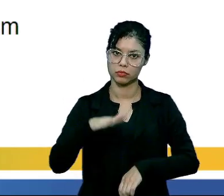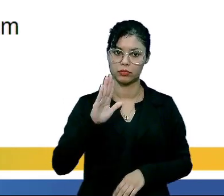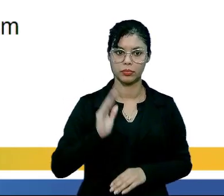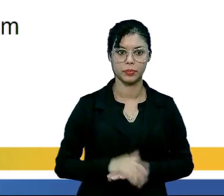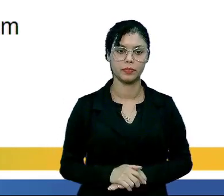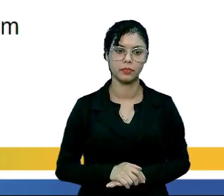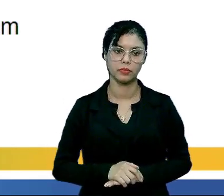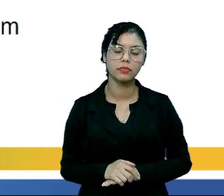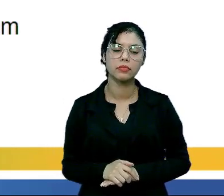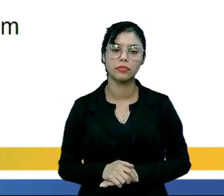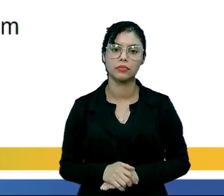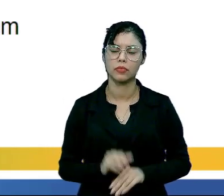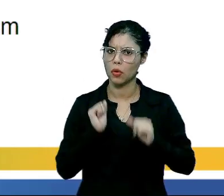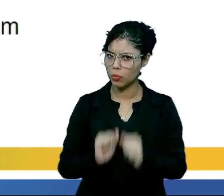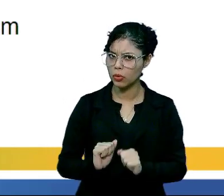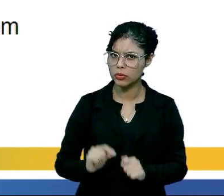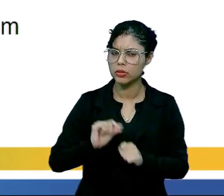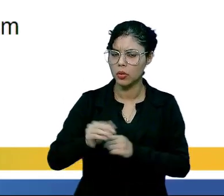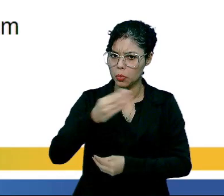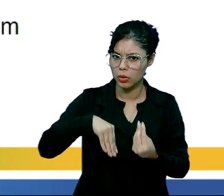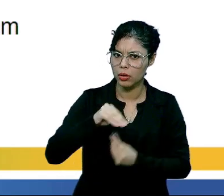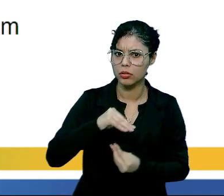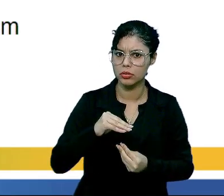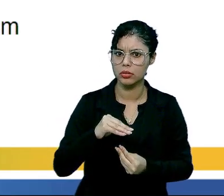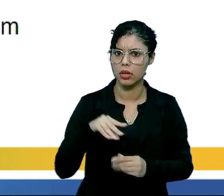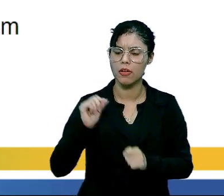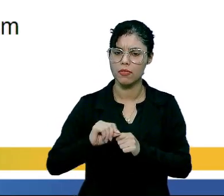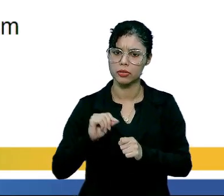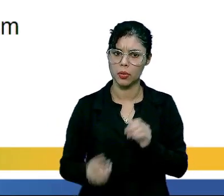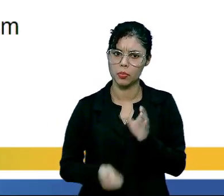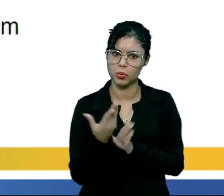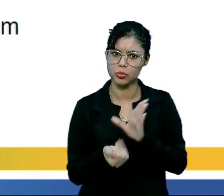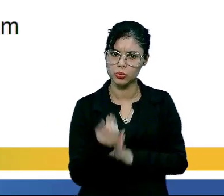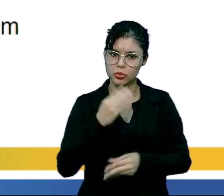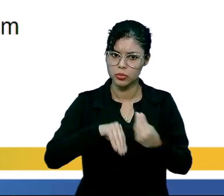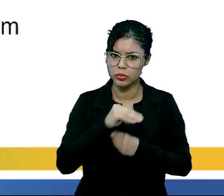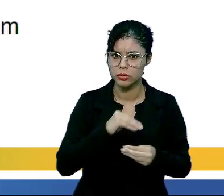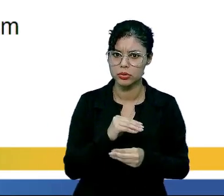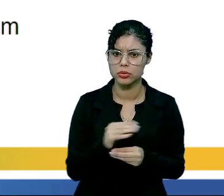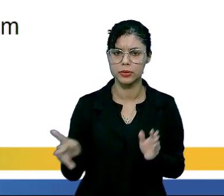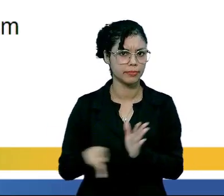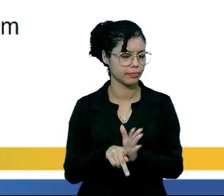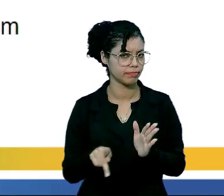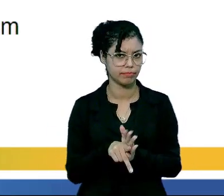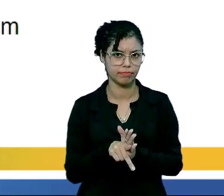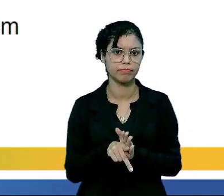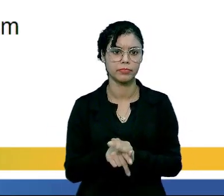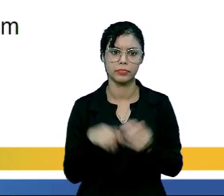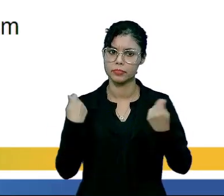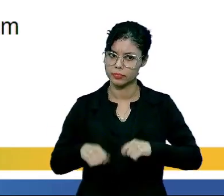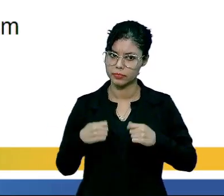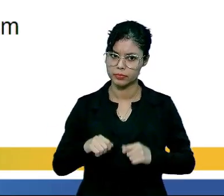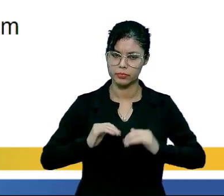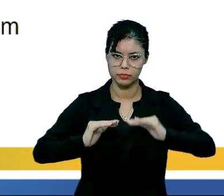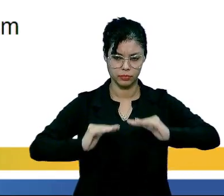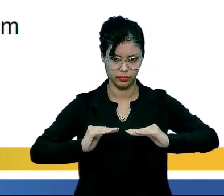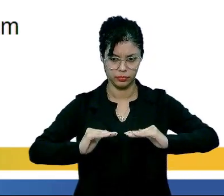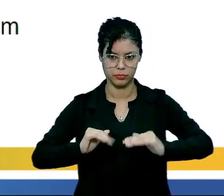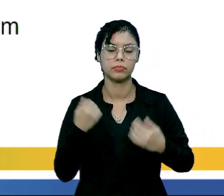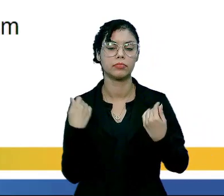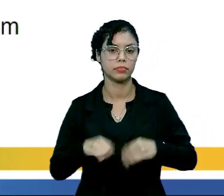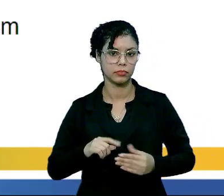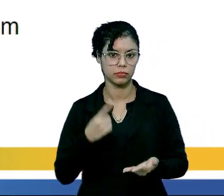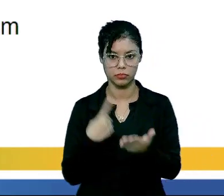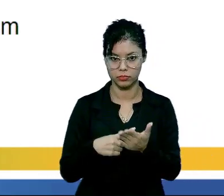mais formados. Eu posso ter uma reação em que vai formar produto, mas essa reação ela não necessariamente precisa estar em equilíbrio. Ela